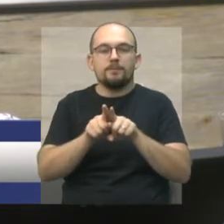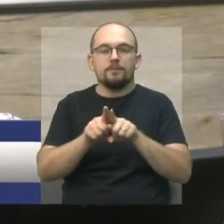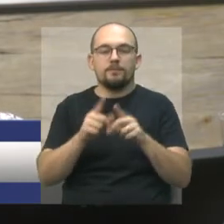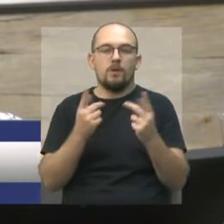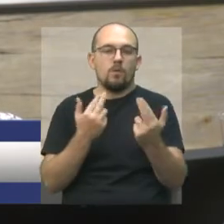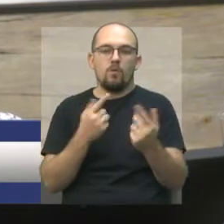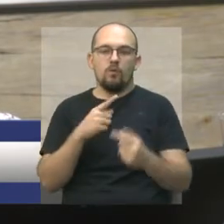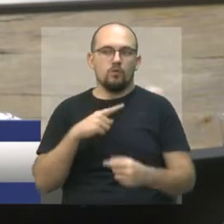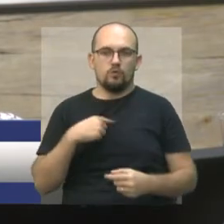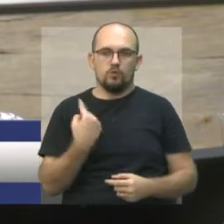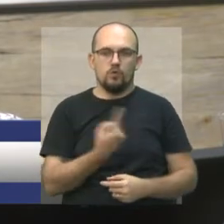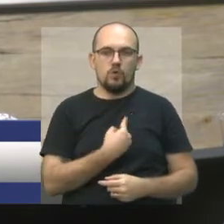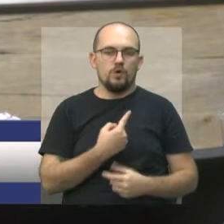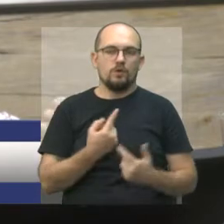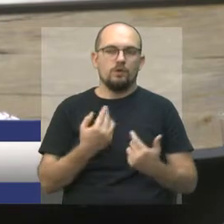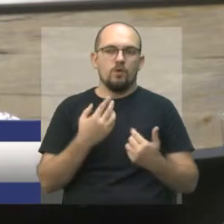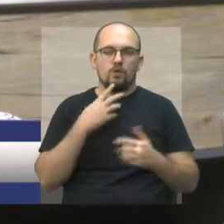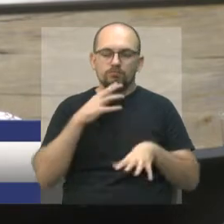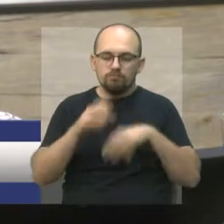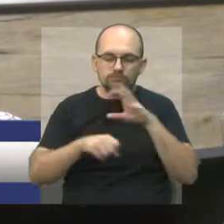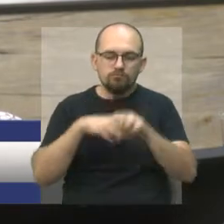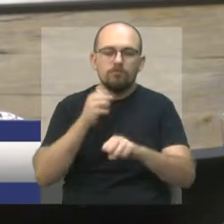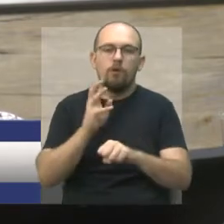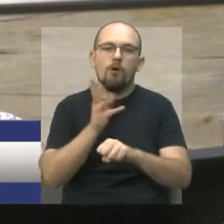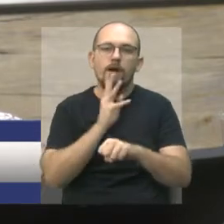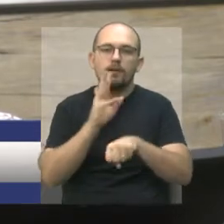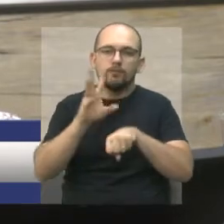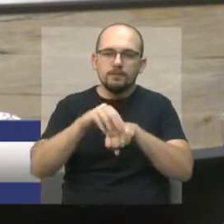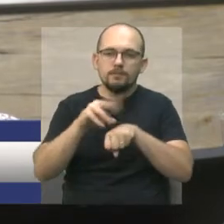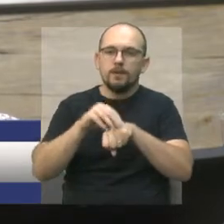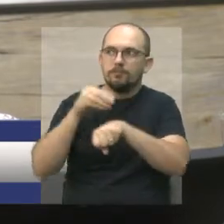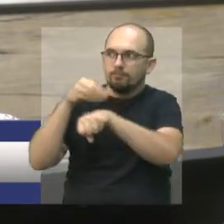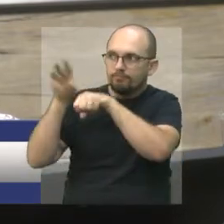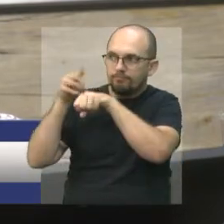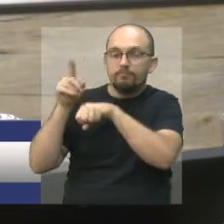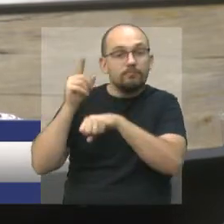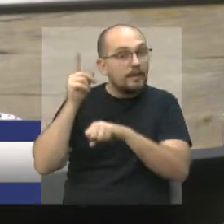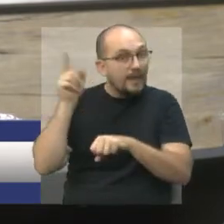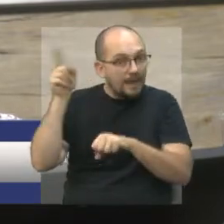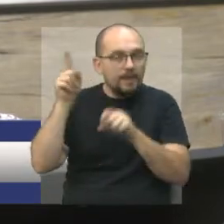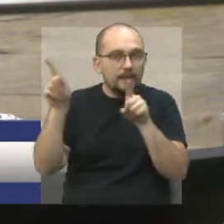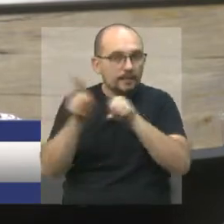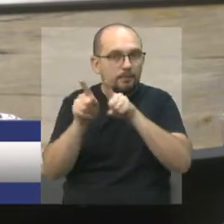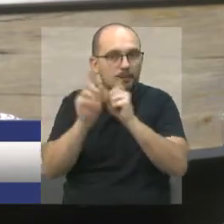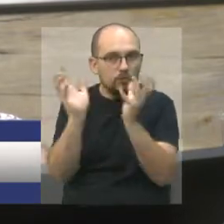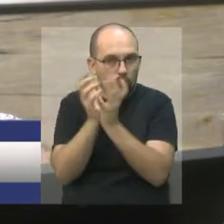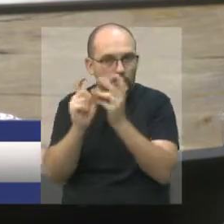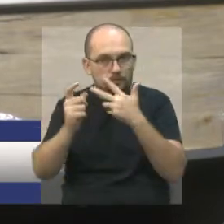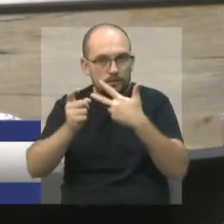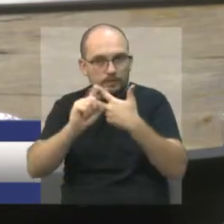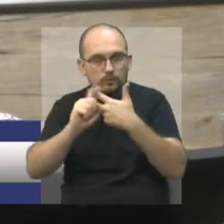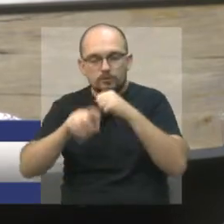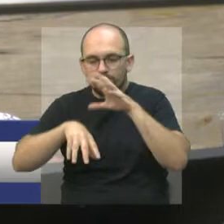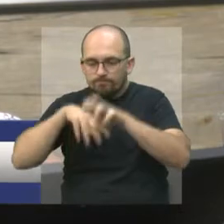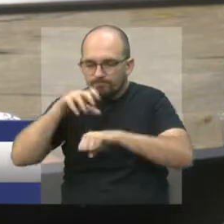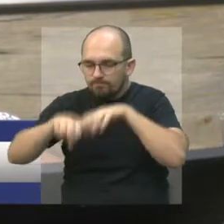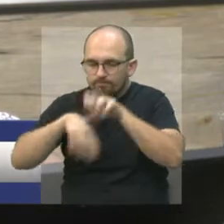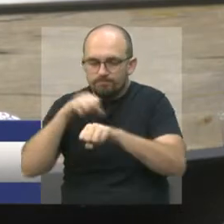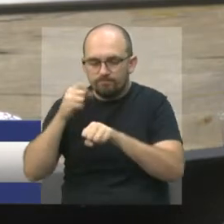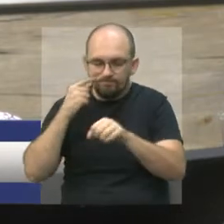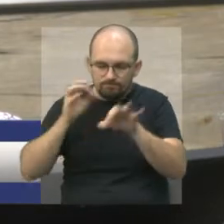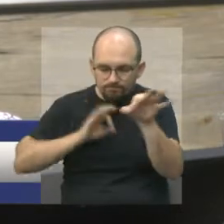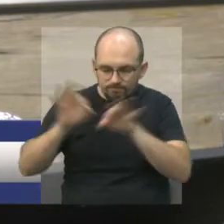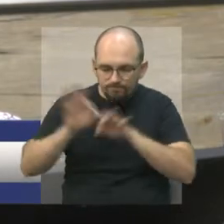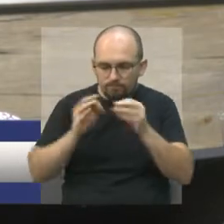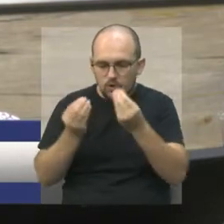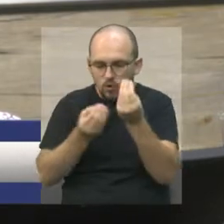nós estamos em busca do conhecimento para levar até o Poder Executivo, eles também se debruçam para elaborar, quando do